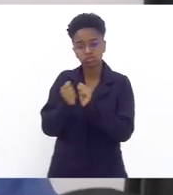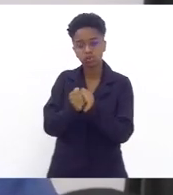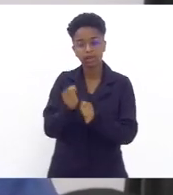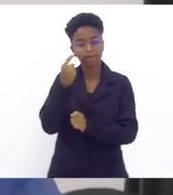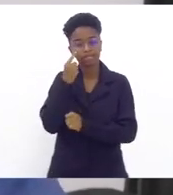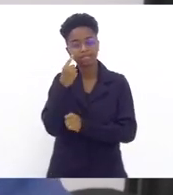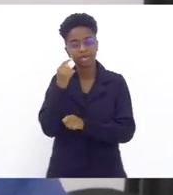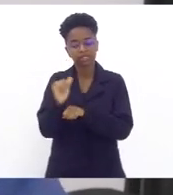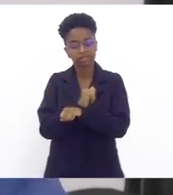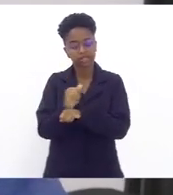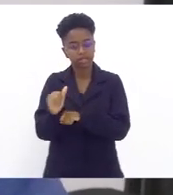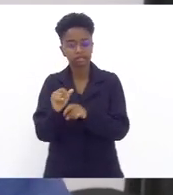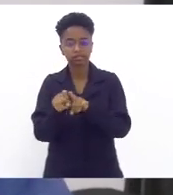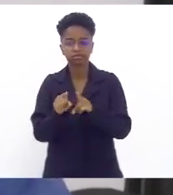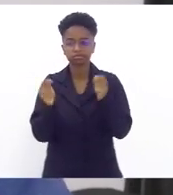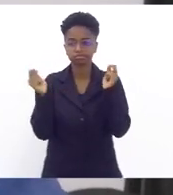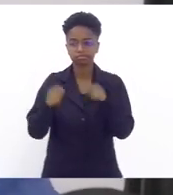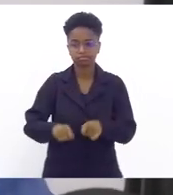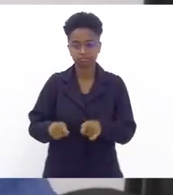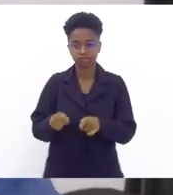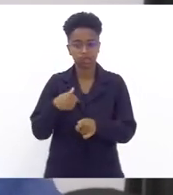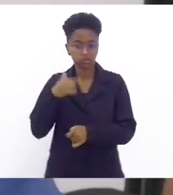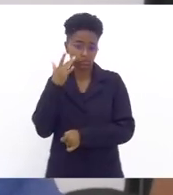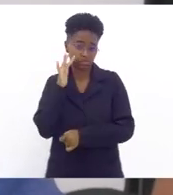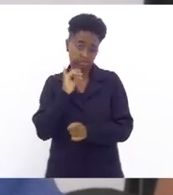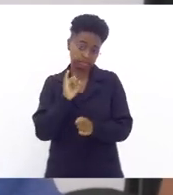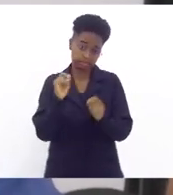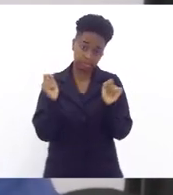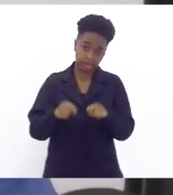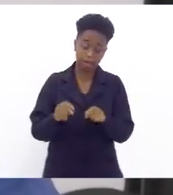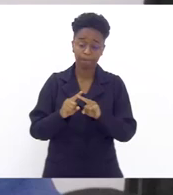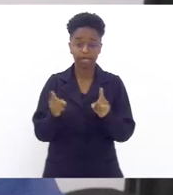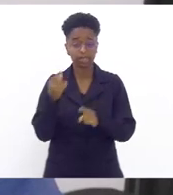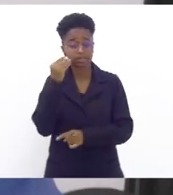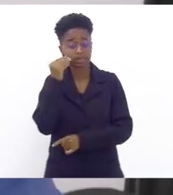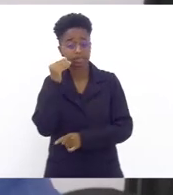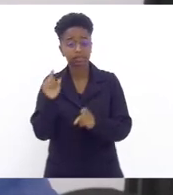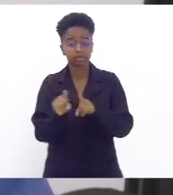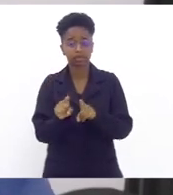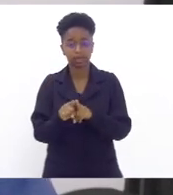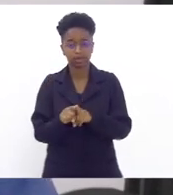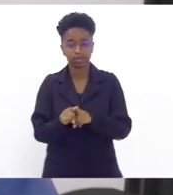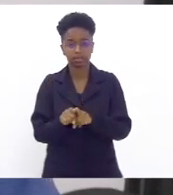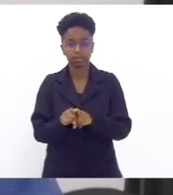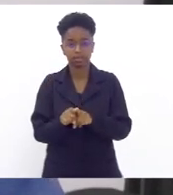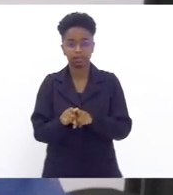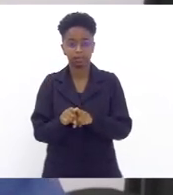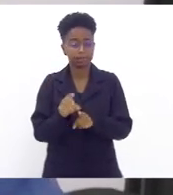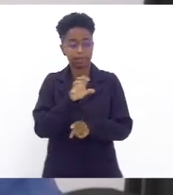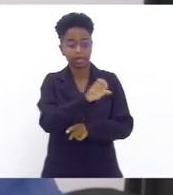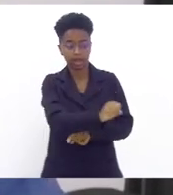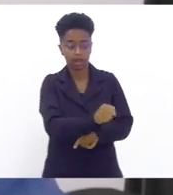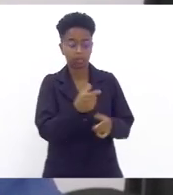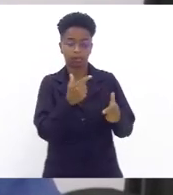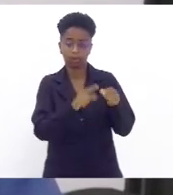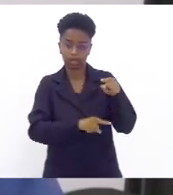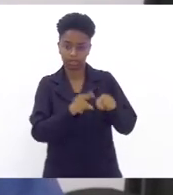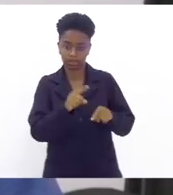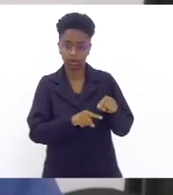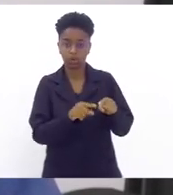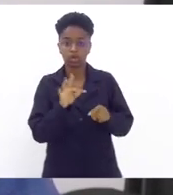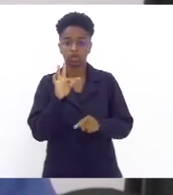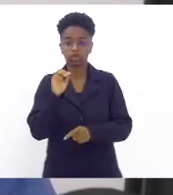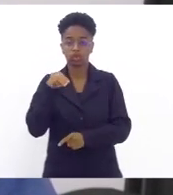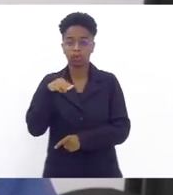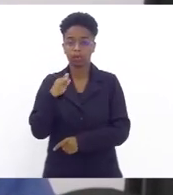impossibilidades não sei se é o caso mas às vezes a gente possui também um tombamento de acervos E aí através do tombamento